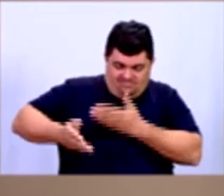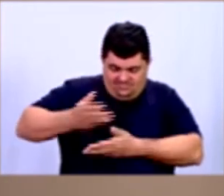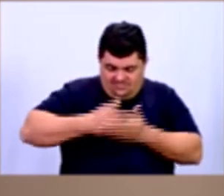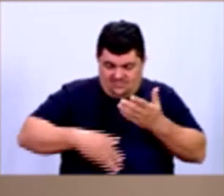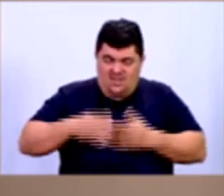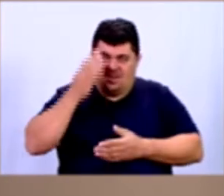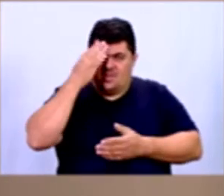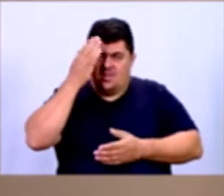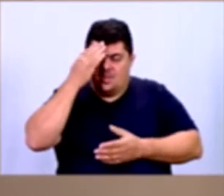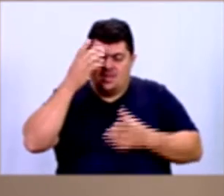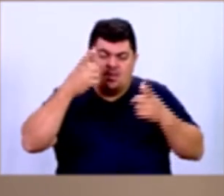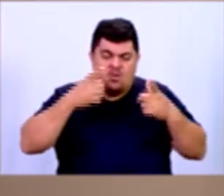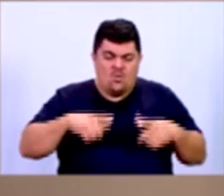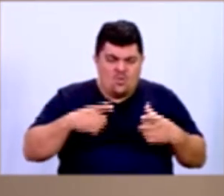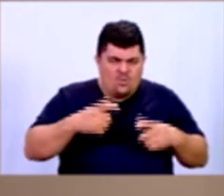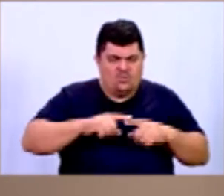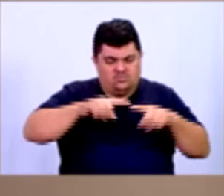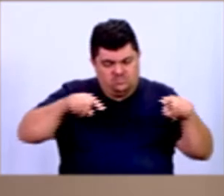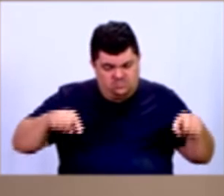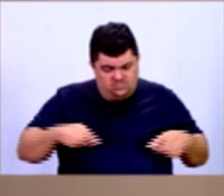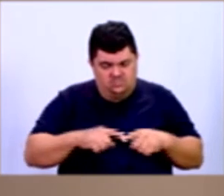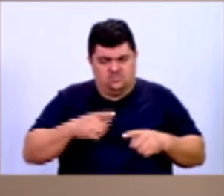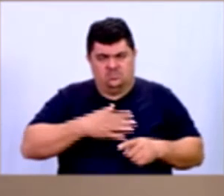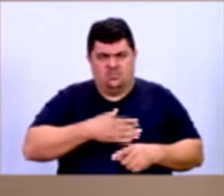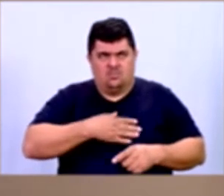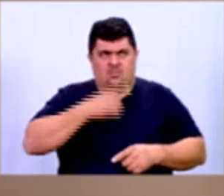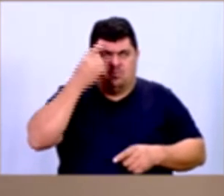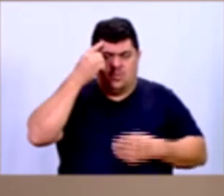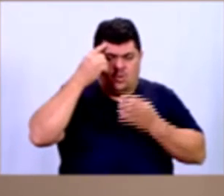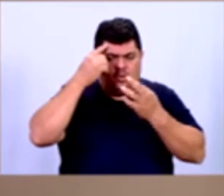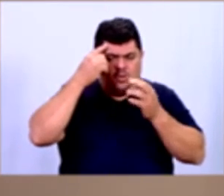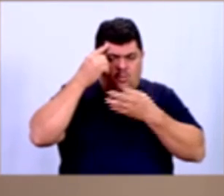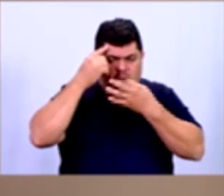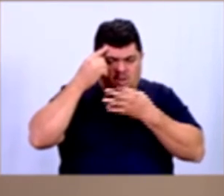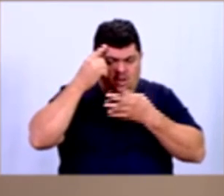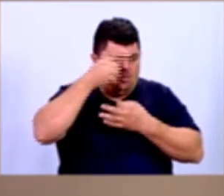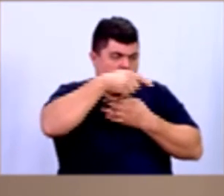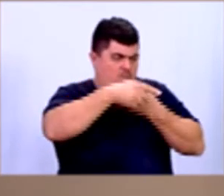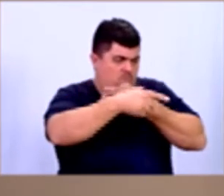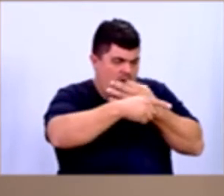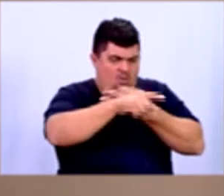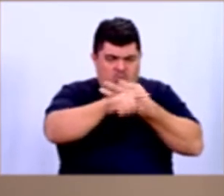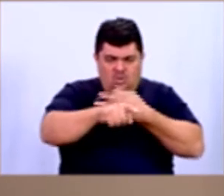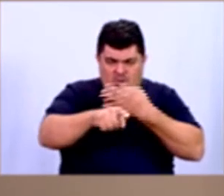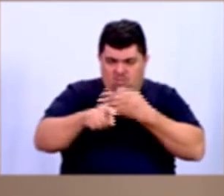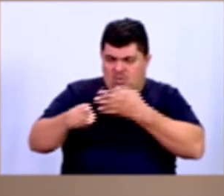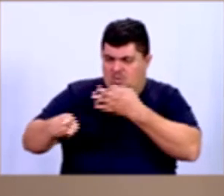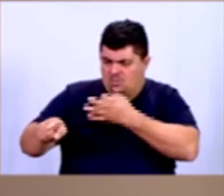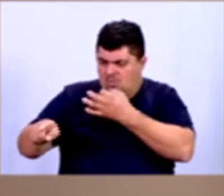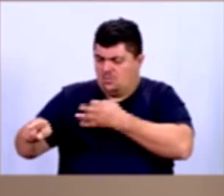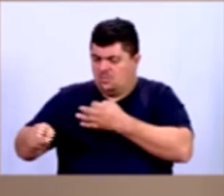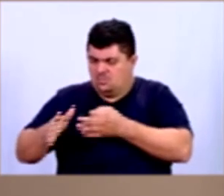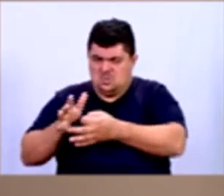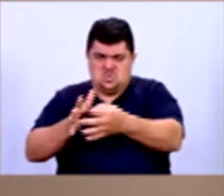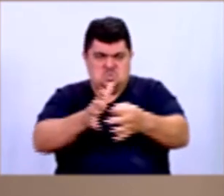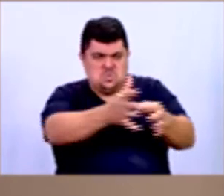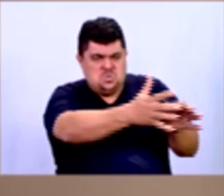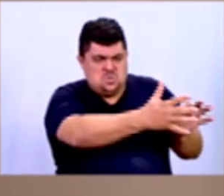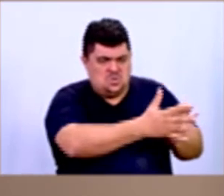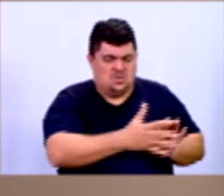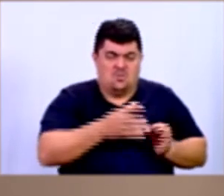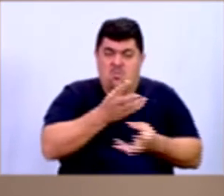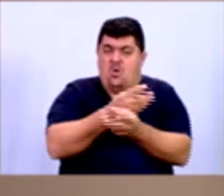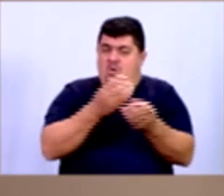espaço de aprendizagem, a sua forma de pensar e o respeito ao próximo. Existem alguns momentos em que os alunos se sentem